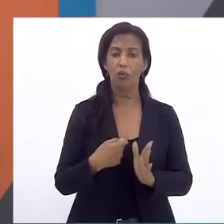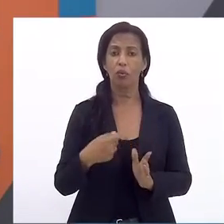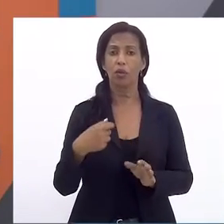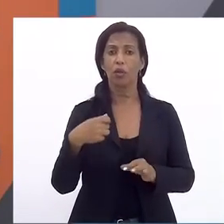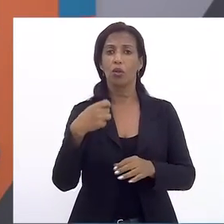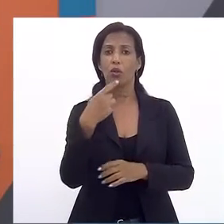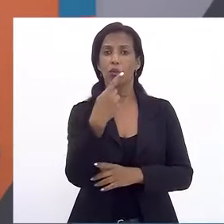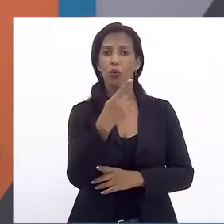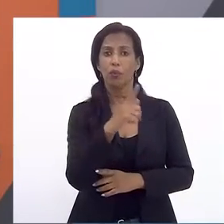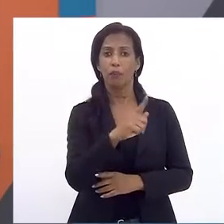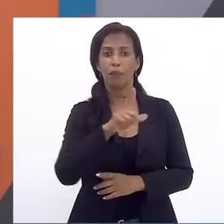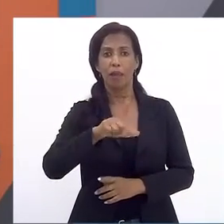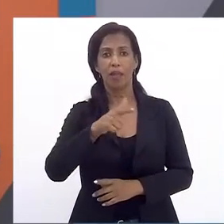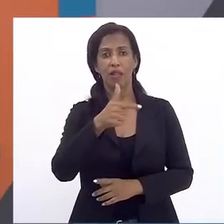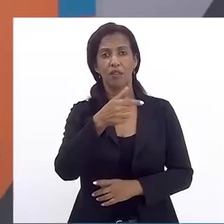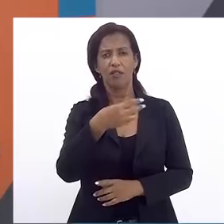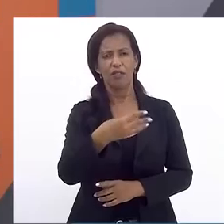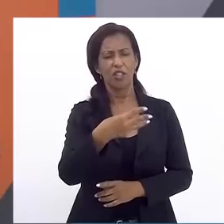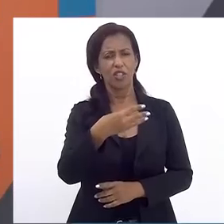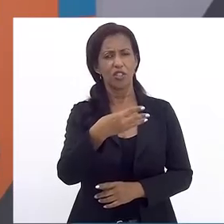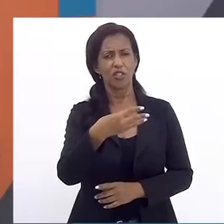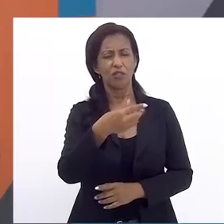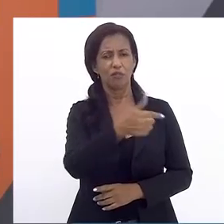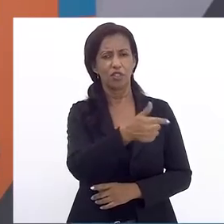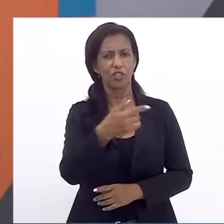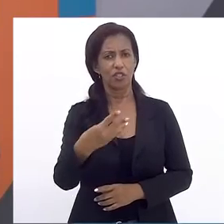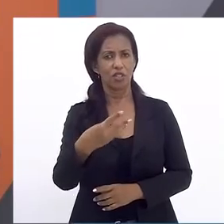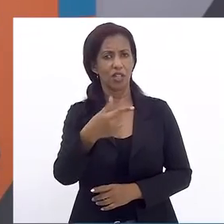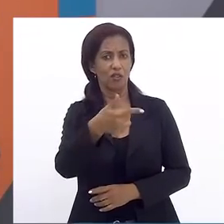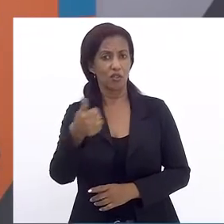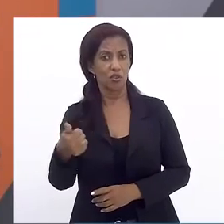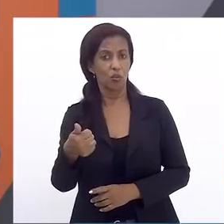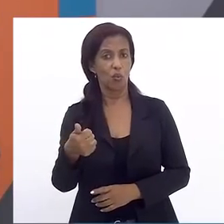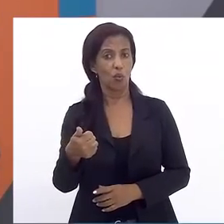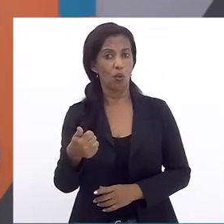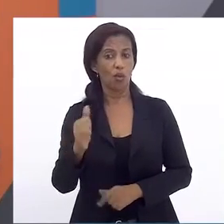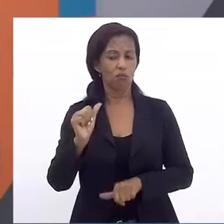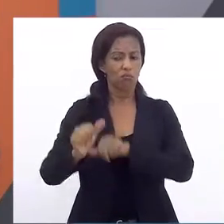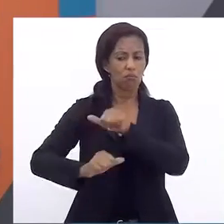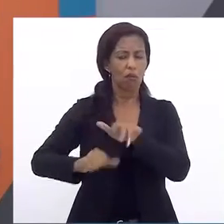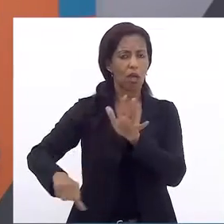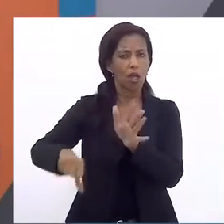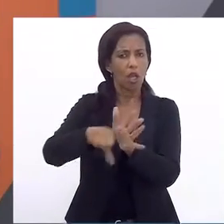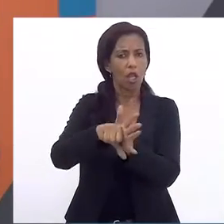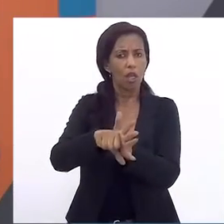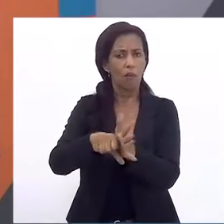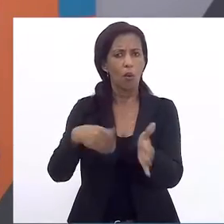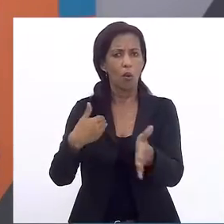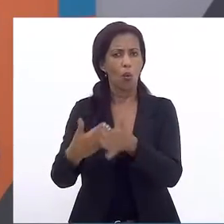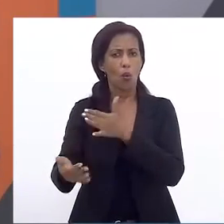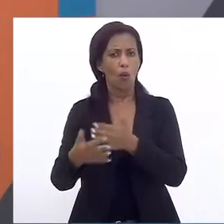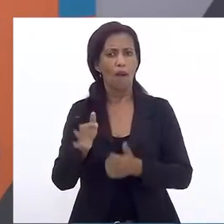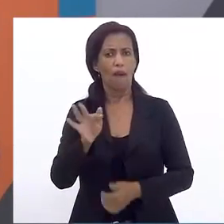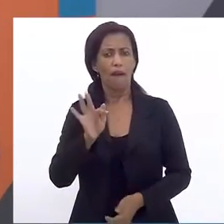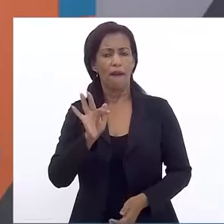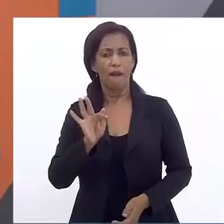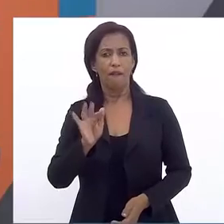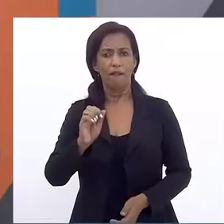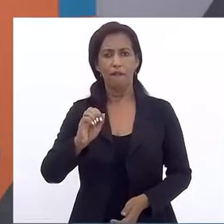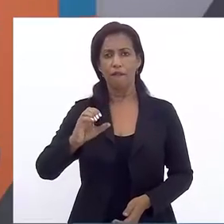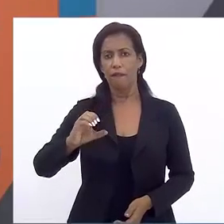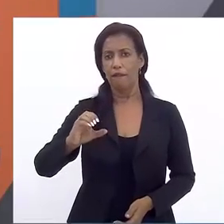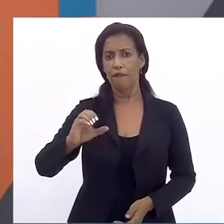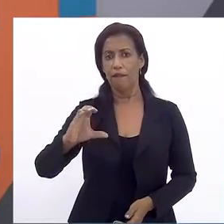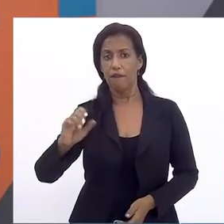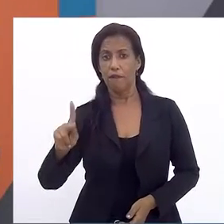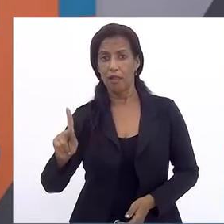2321/20, que torna qualquer crime, torna crime qualquer fake news relacionado à saúde, né, que é algo absolutamente necessário para esse